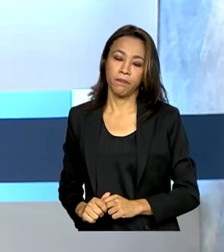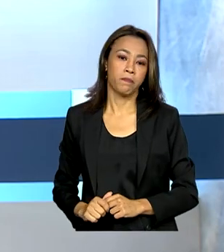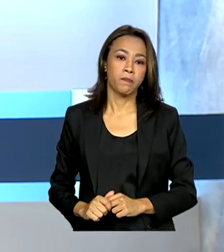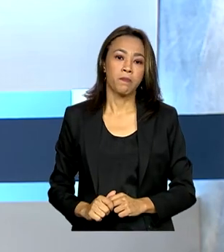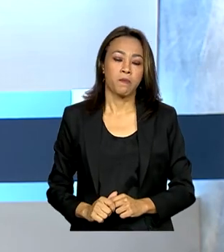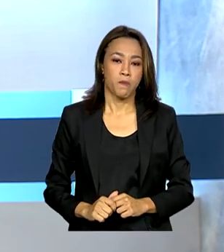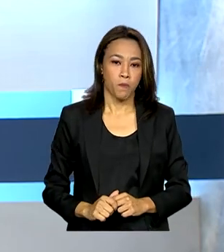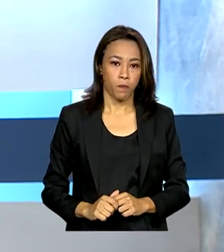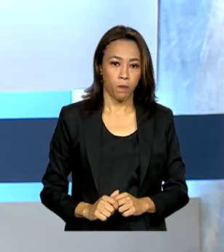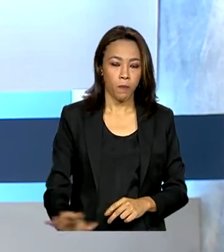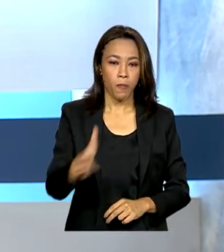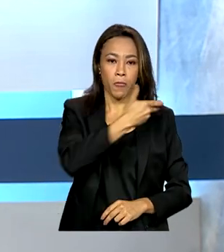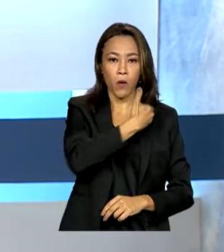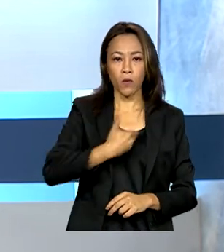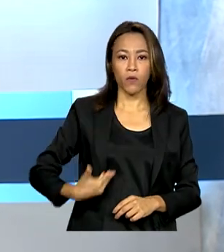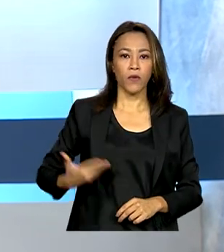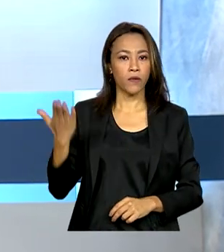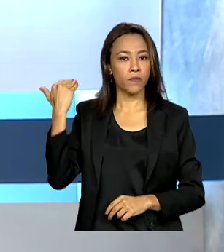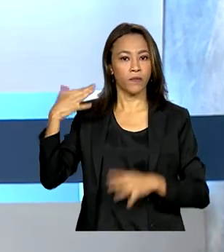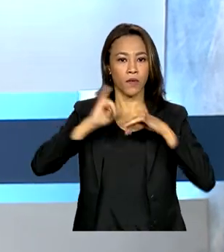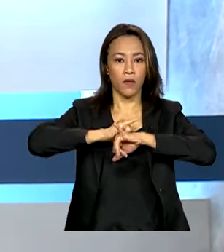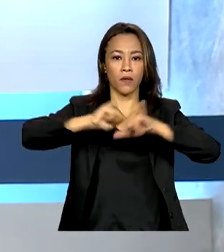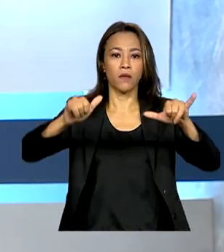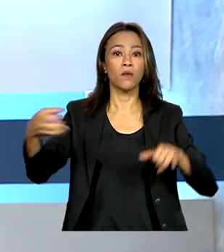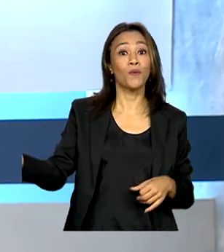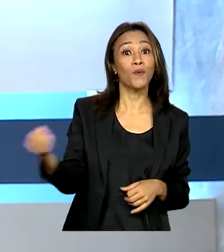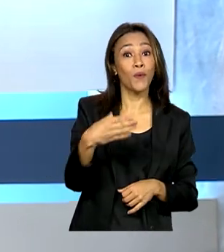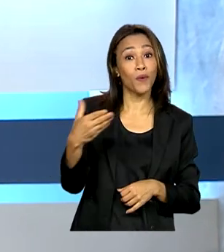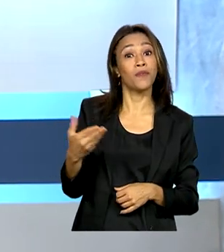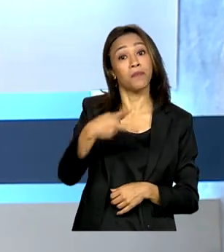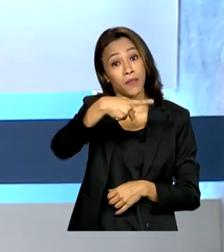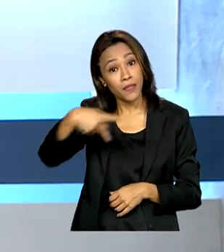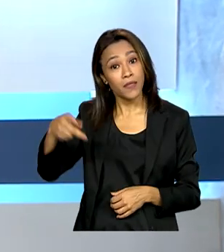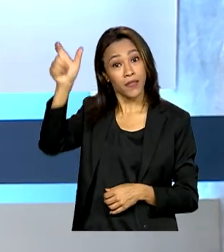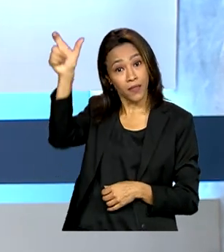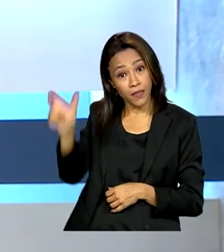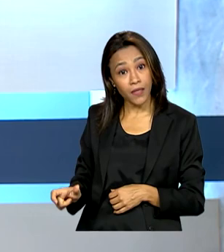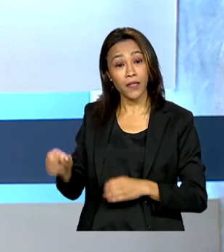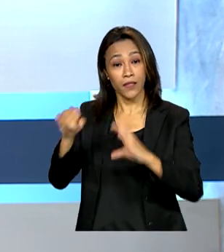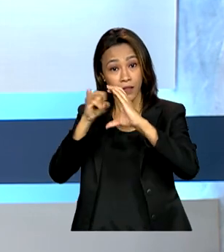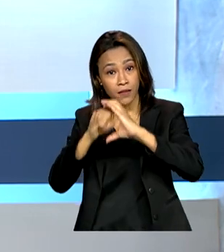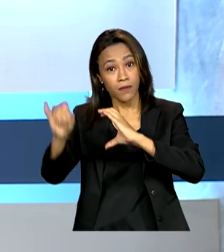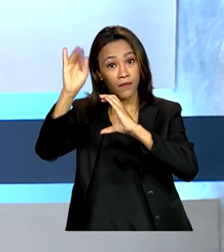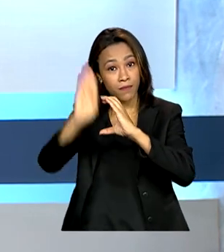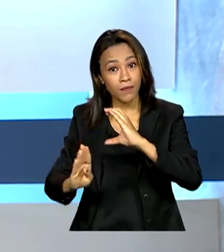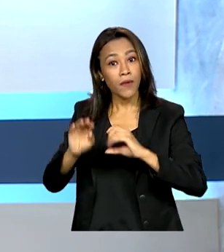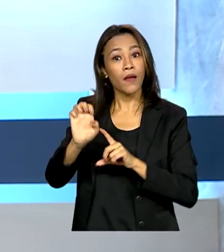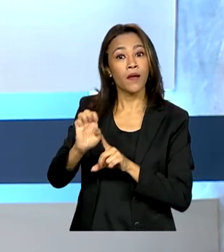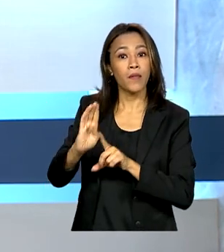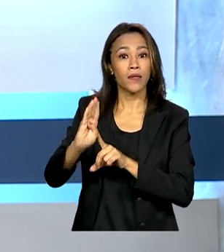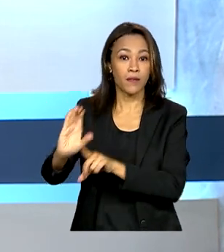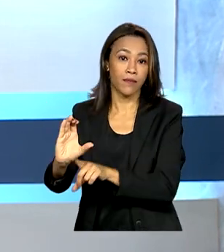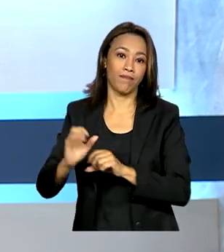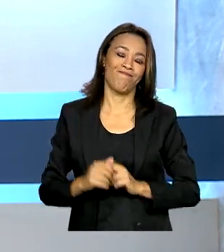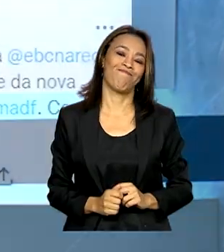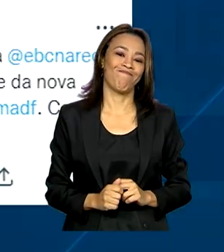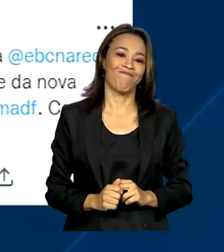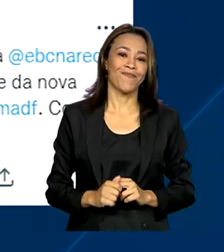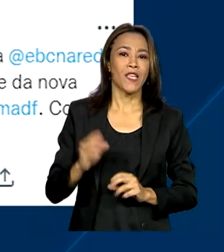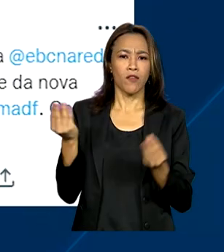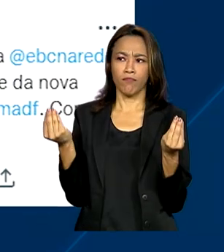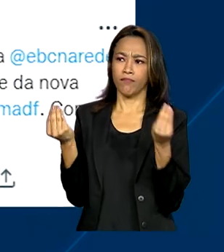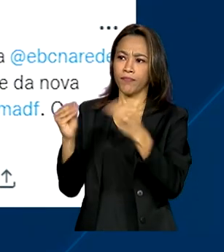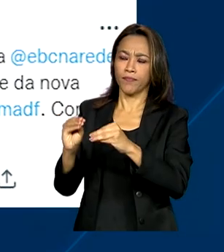O governo anunciou o novo presidente da empresa Brasil de Comunicação, a EBC. Em uma